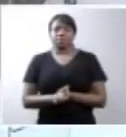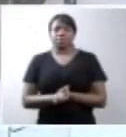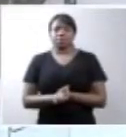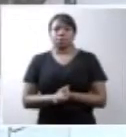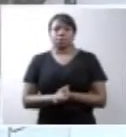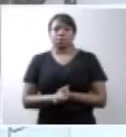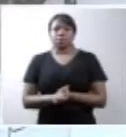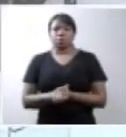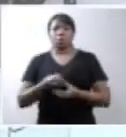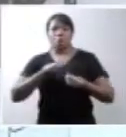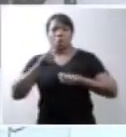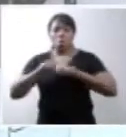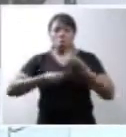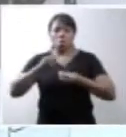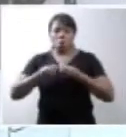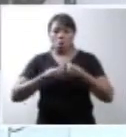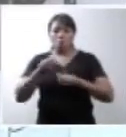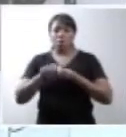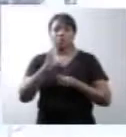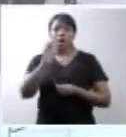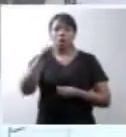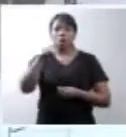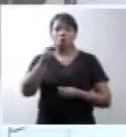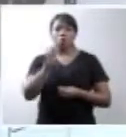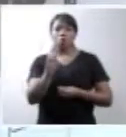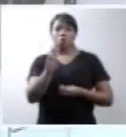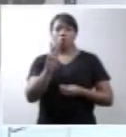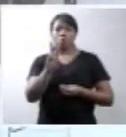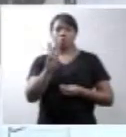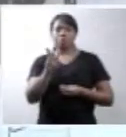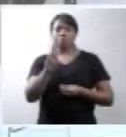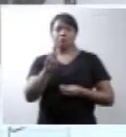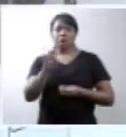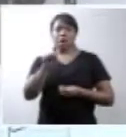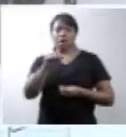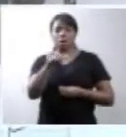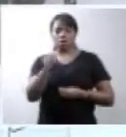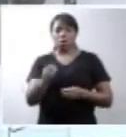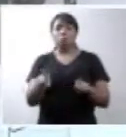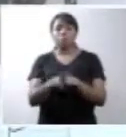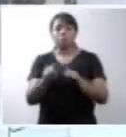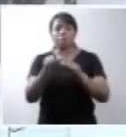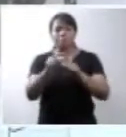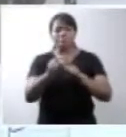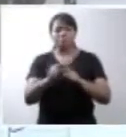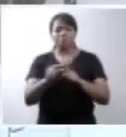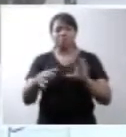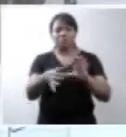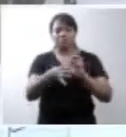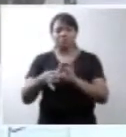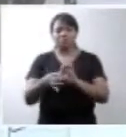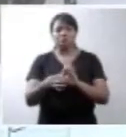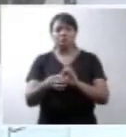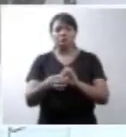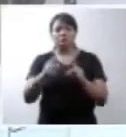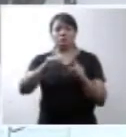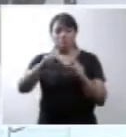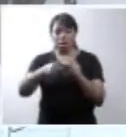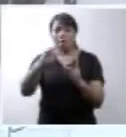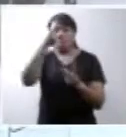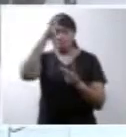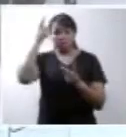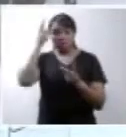Como vimos, a convenção se utiliza de palavras e expressões como interação entre pessoas